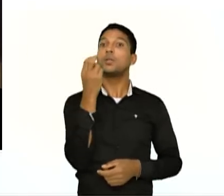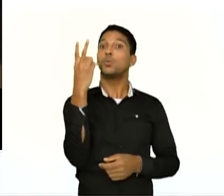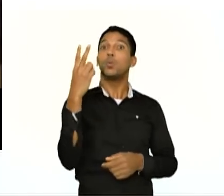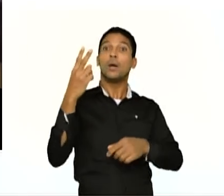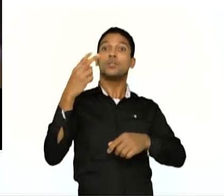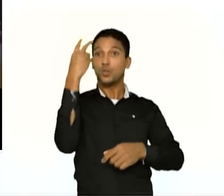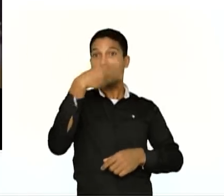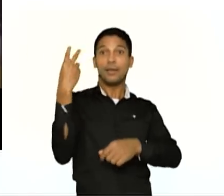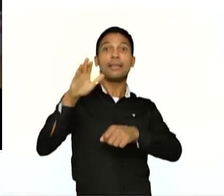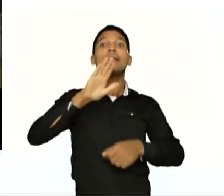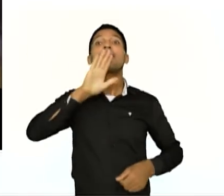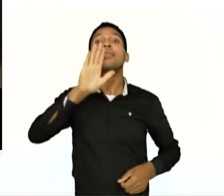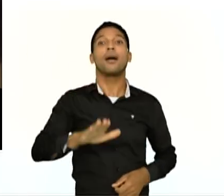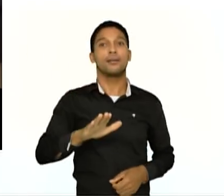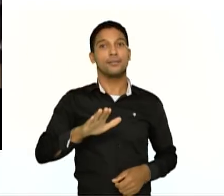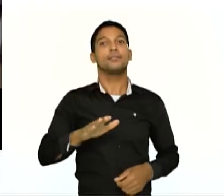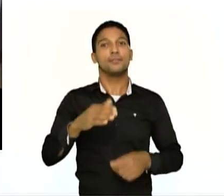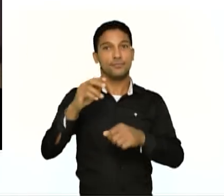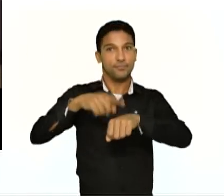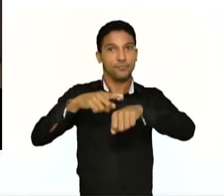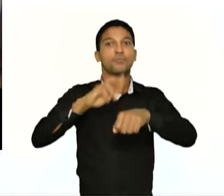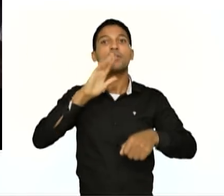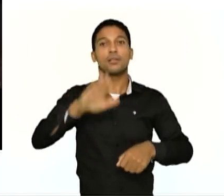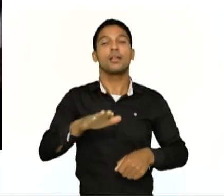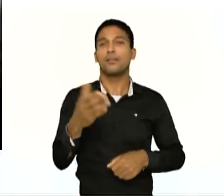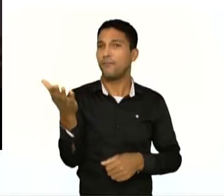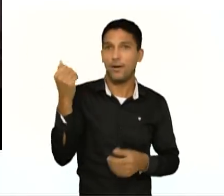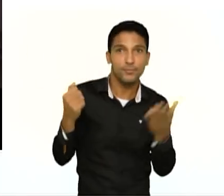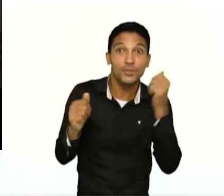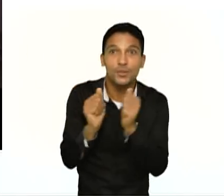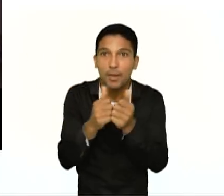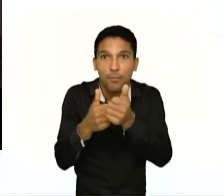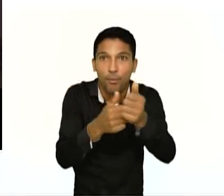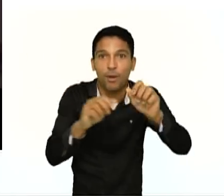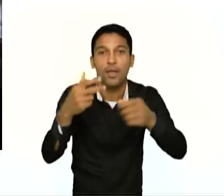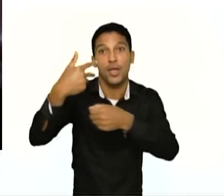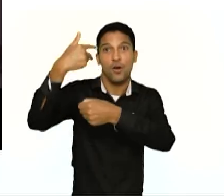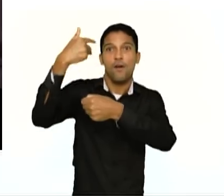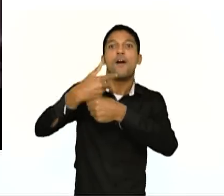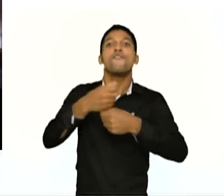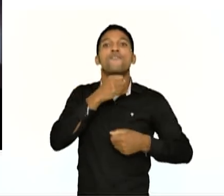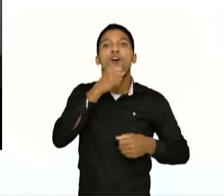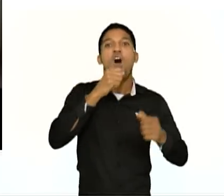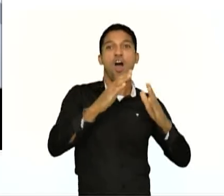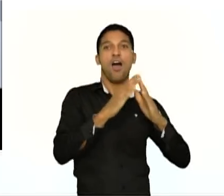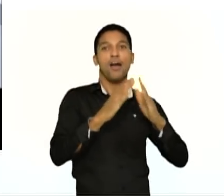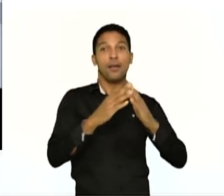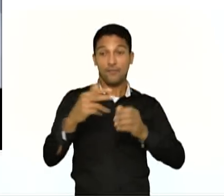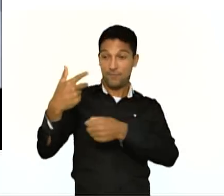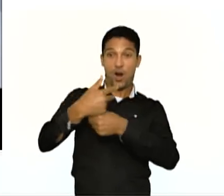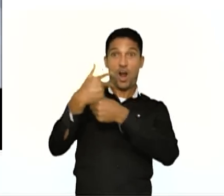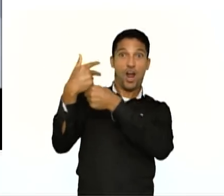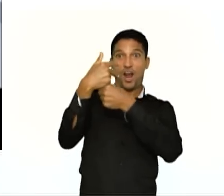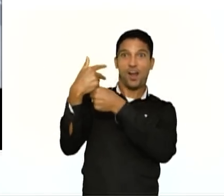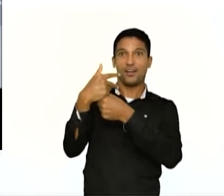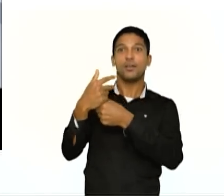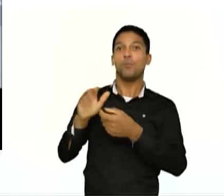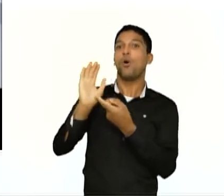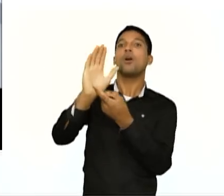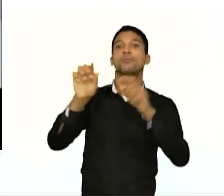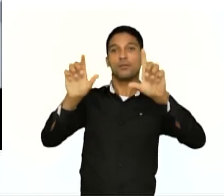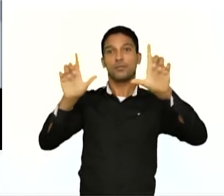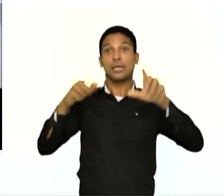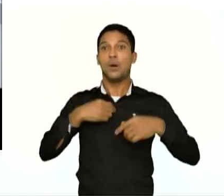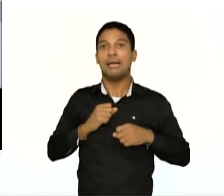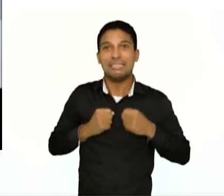vou levar vocês comigo. Daqui a pouco eu vou lá na minha avó, vou almoçar lá, vou gravar pra vocês. Eu tô super ansiosa. Tô estudando